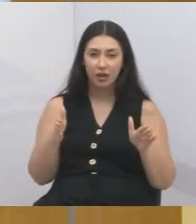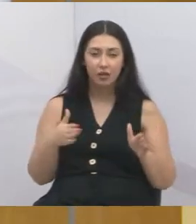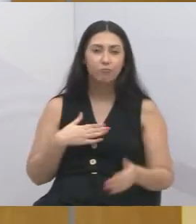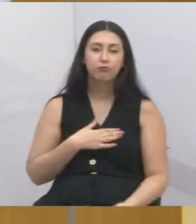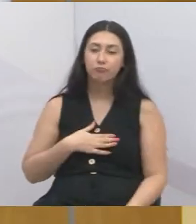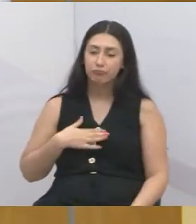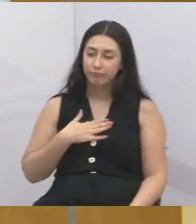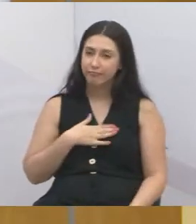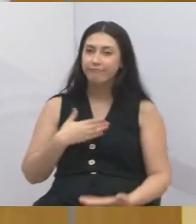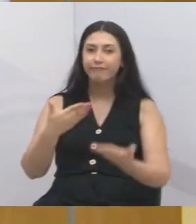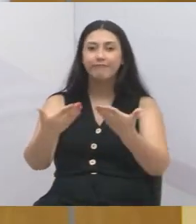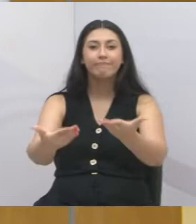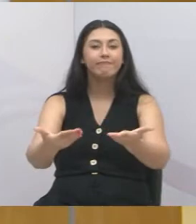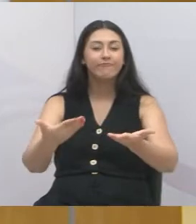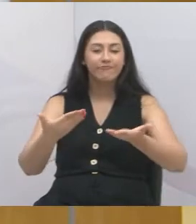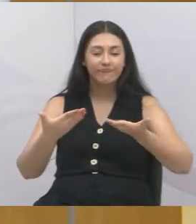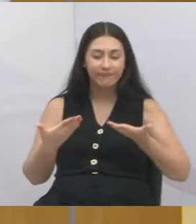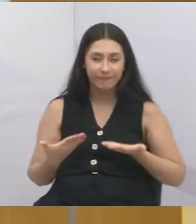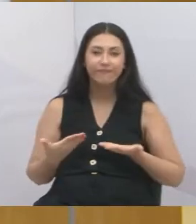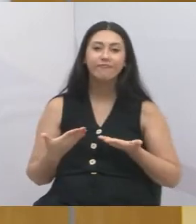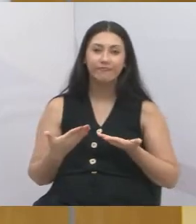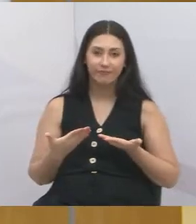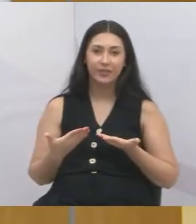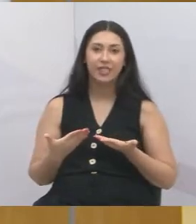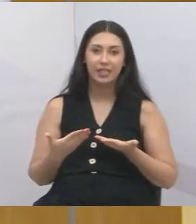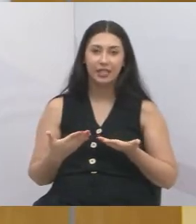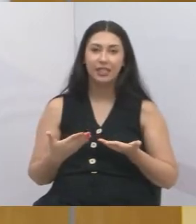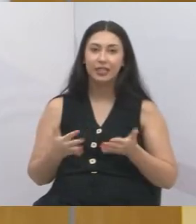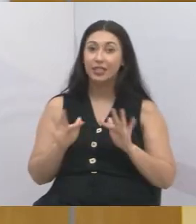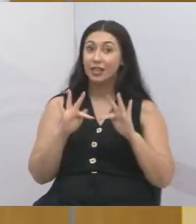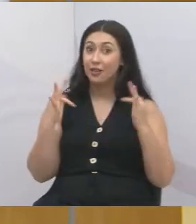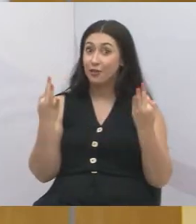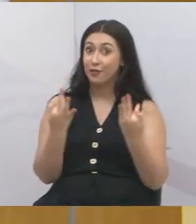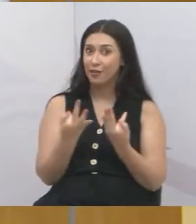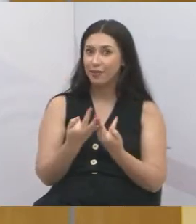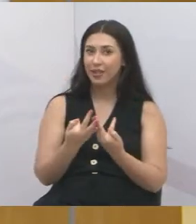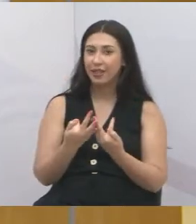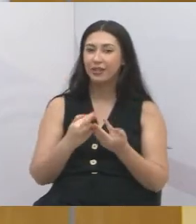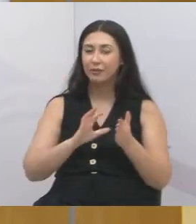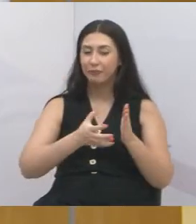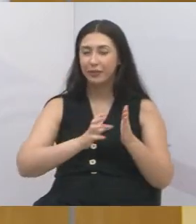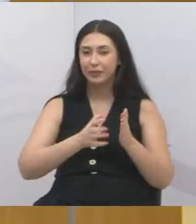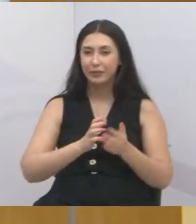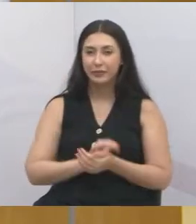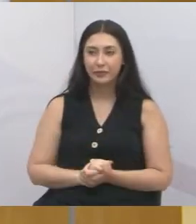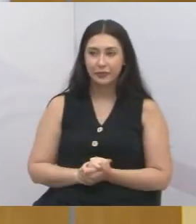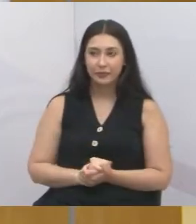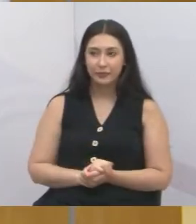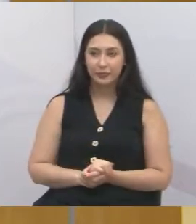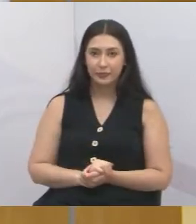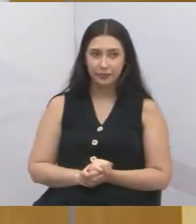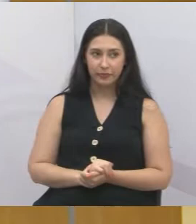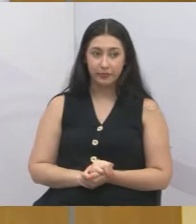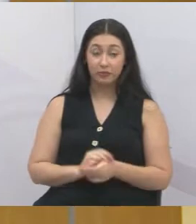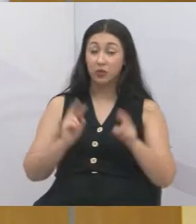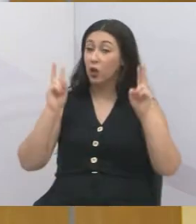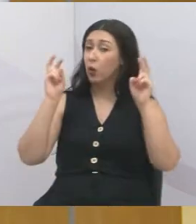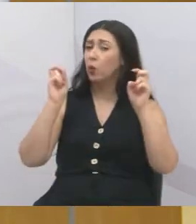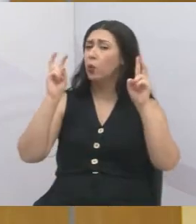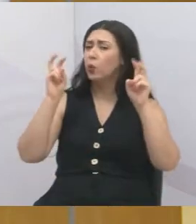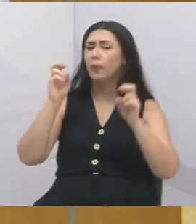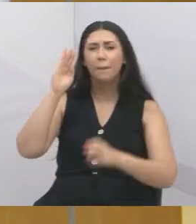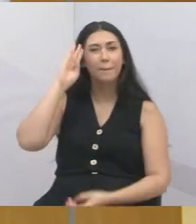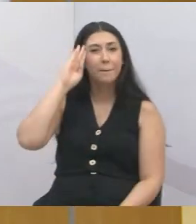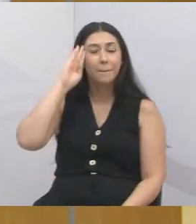prazer tê-los na família 10 Republicanos. E o tema